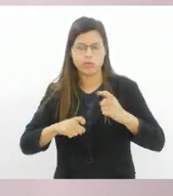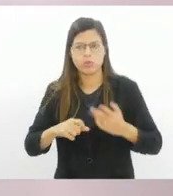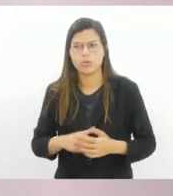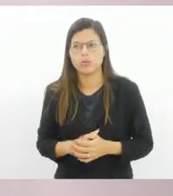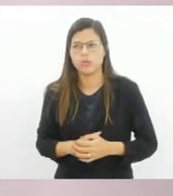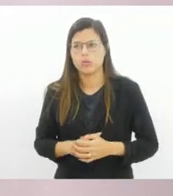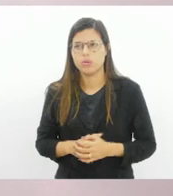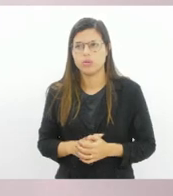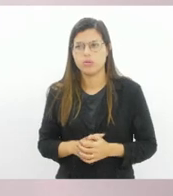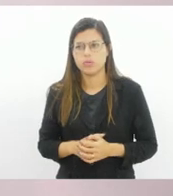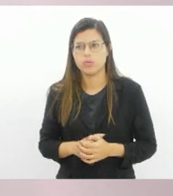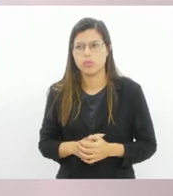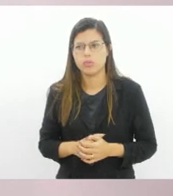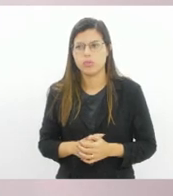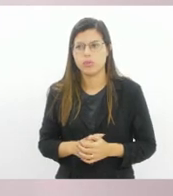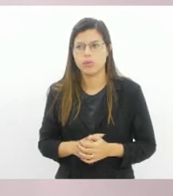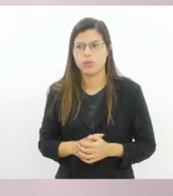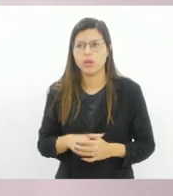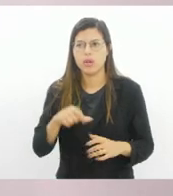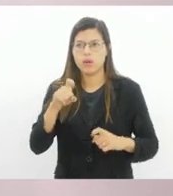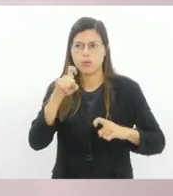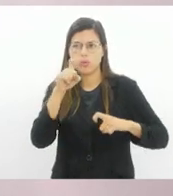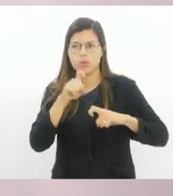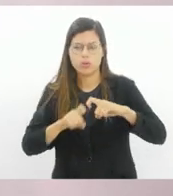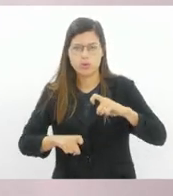né, assim que foi estuprada,